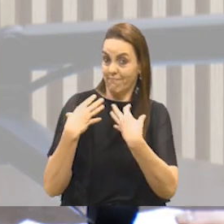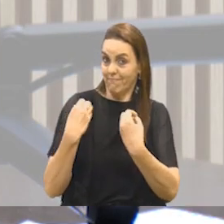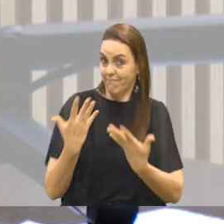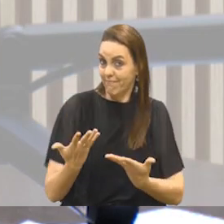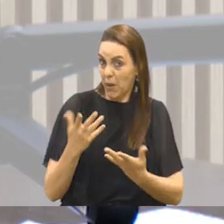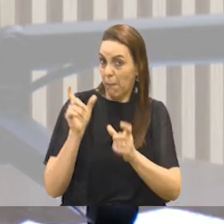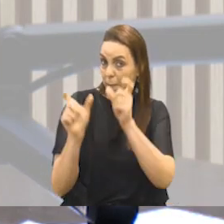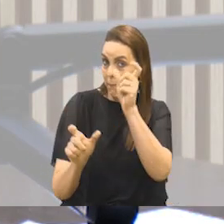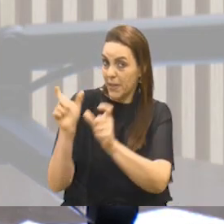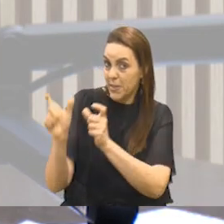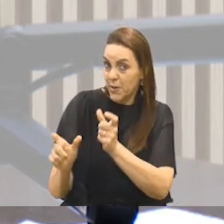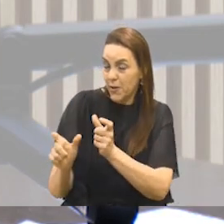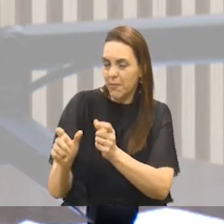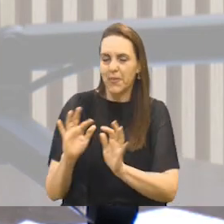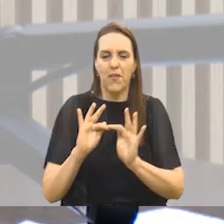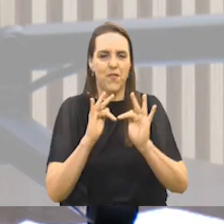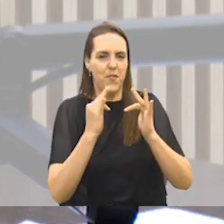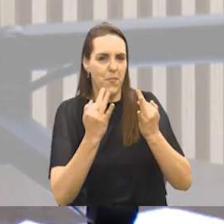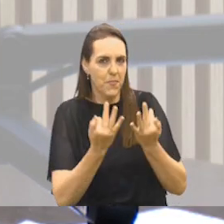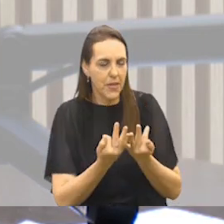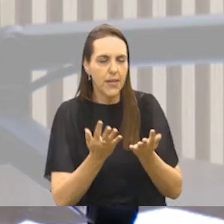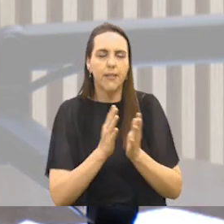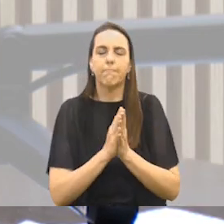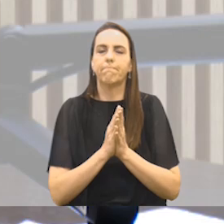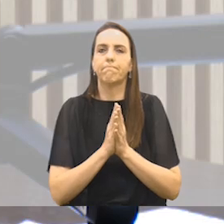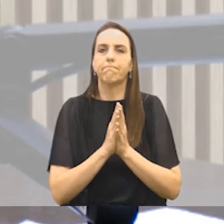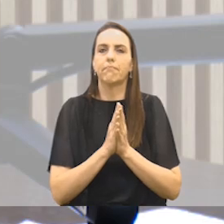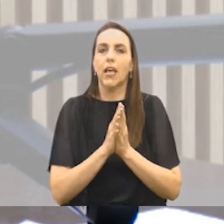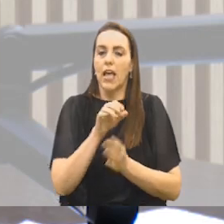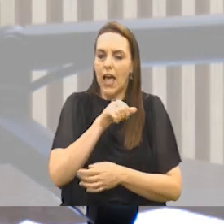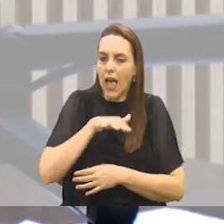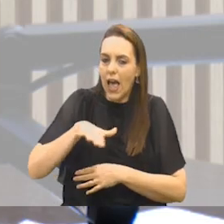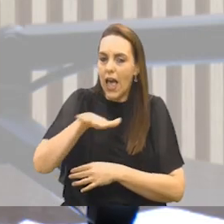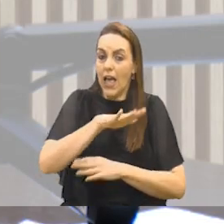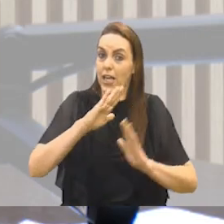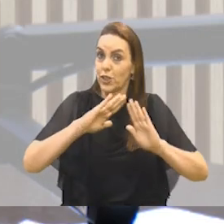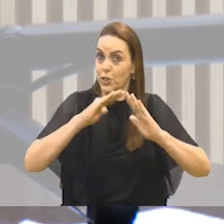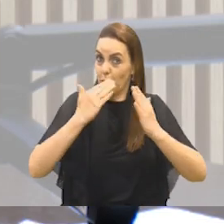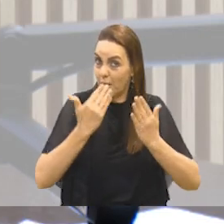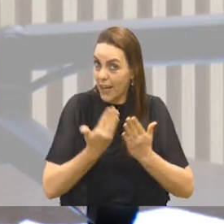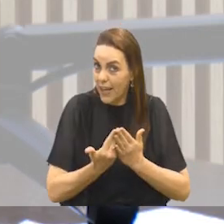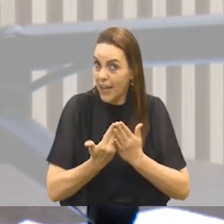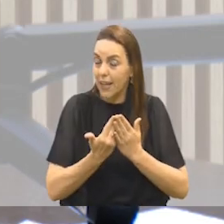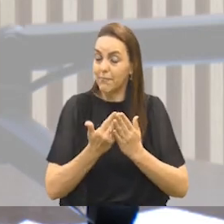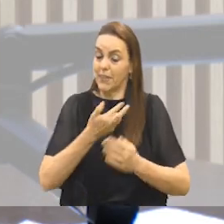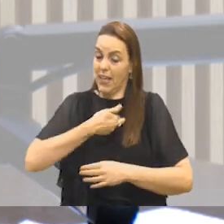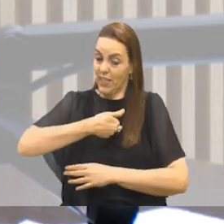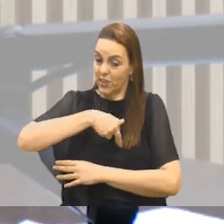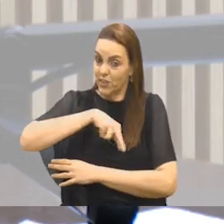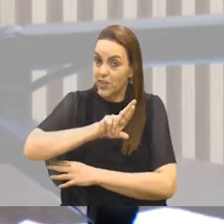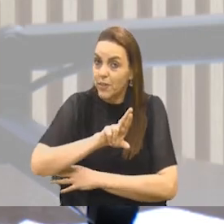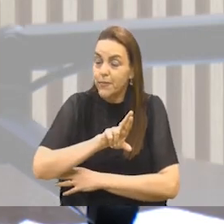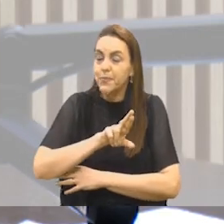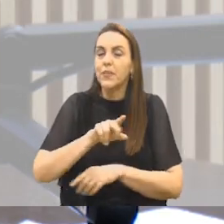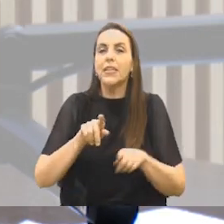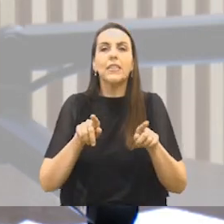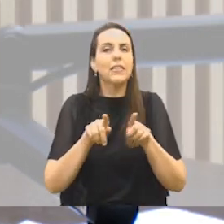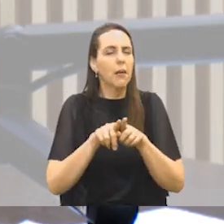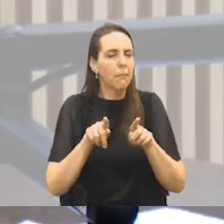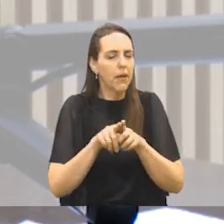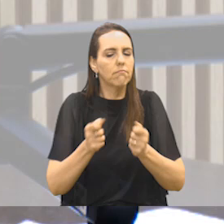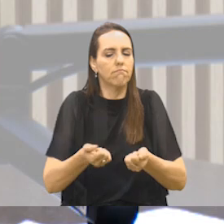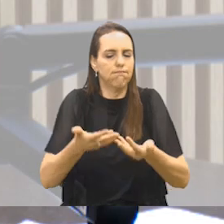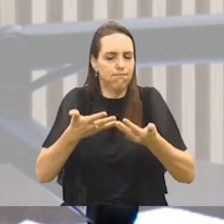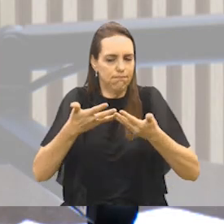com alguém. Né? Seja com os nossos familiares, dentro do ambiente escolar, do sistema